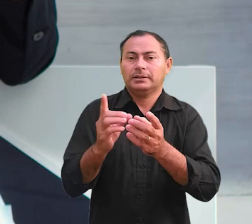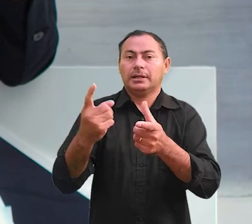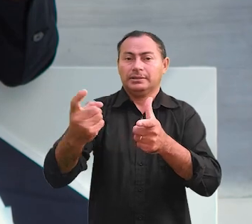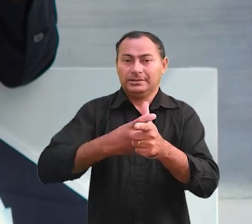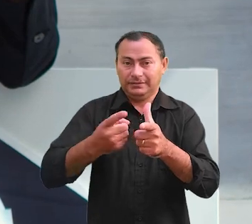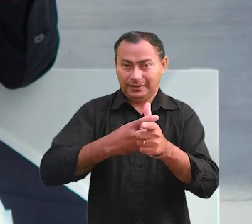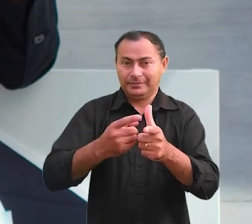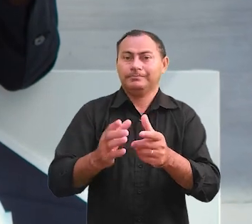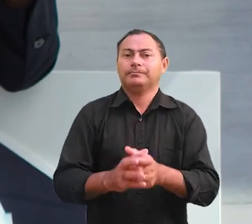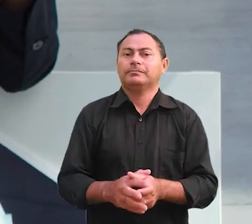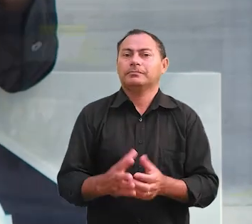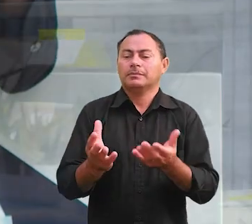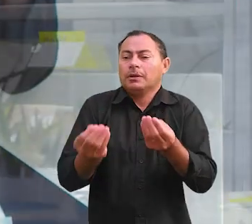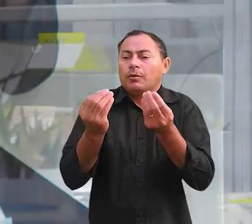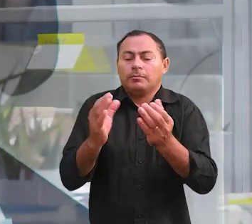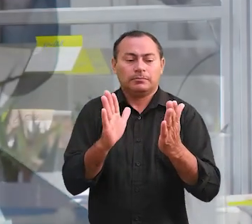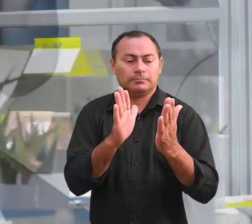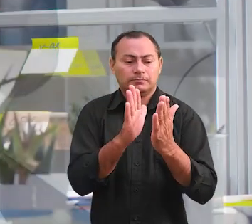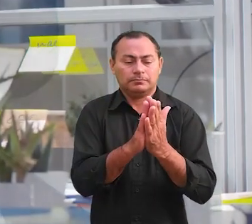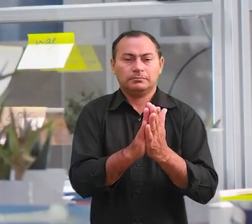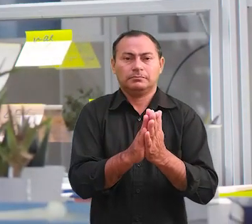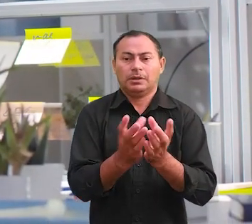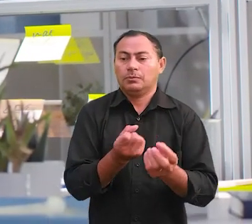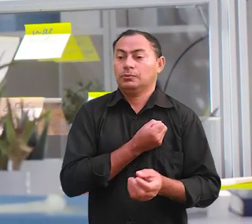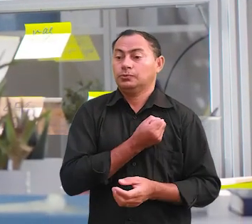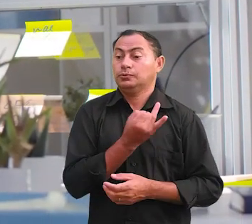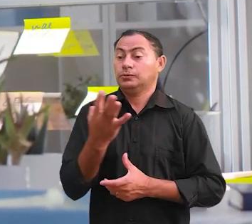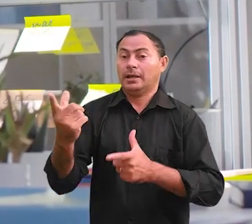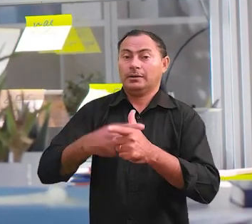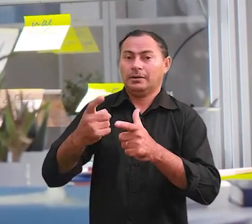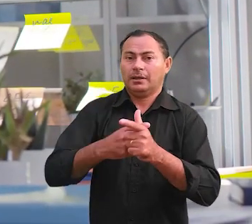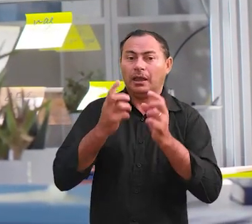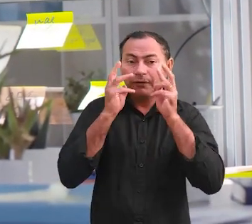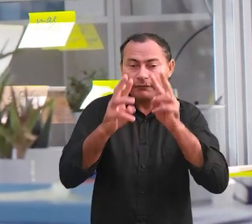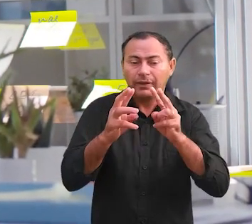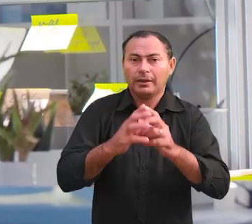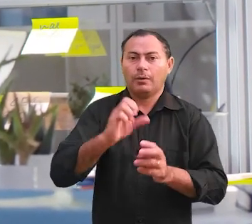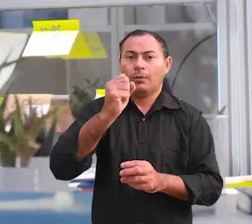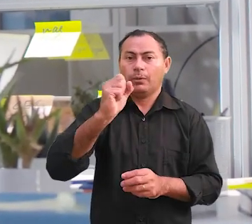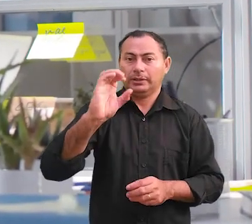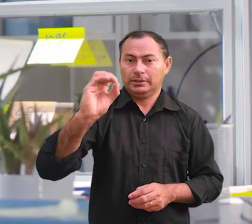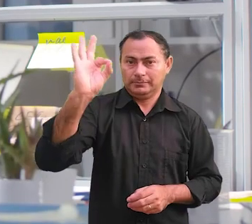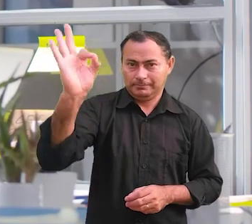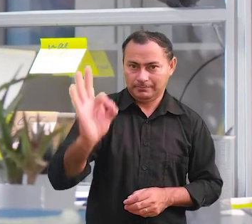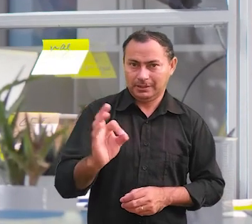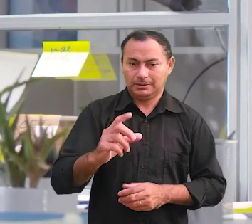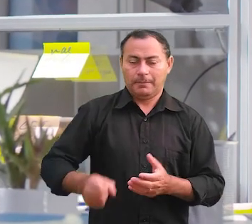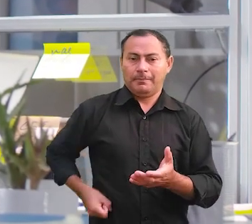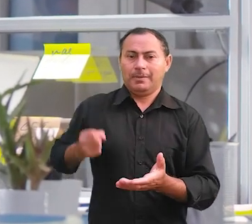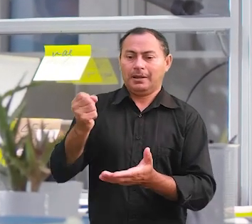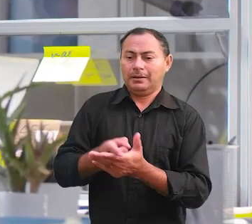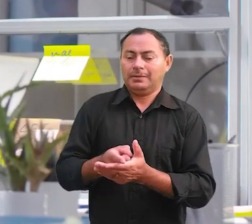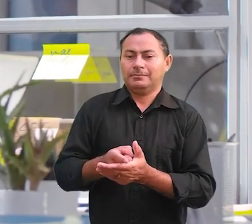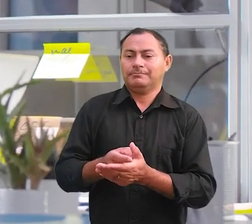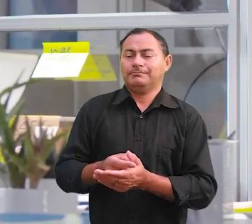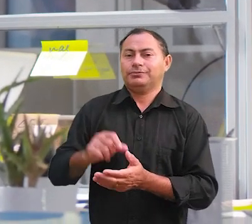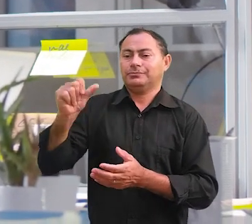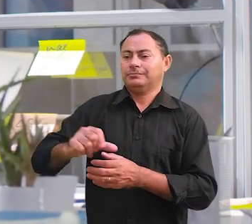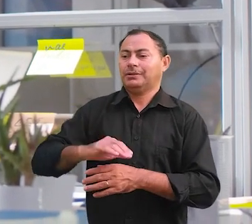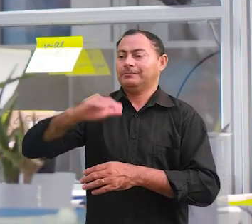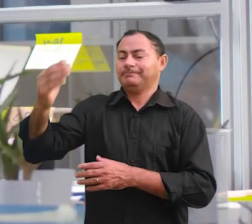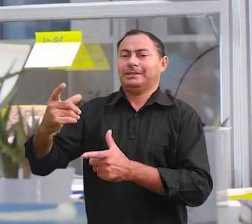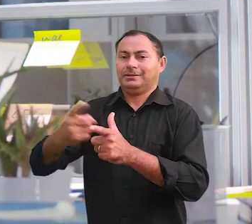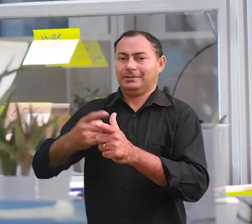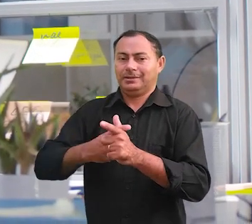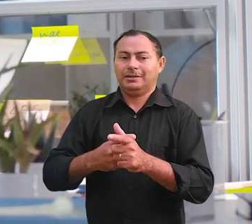psicologia da dívida sobre Como enfrentar a montanha de dívidas e ver oitenta por cento do seu pagamento ir